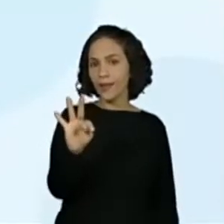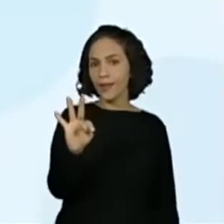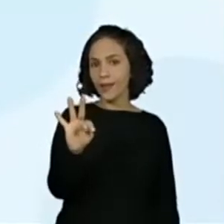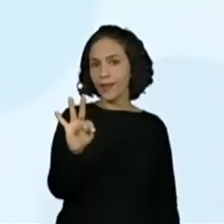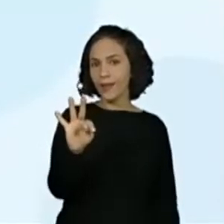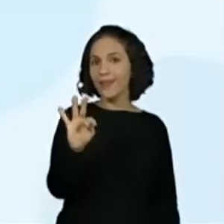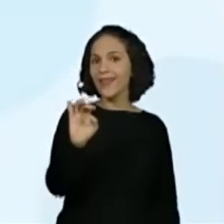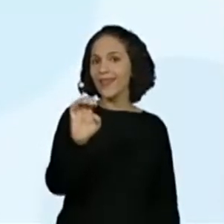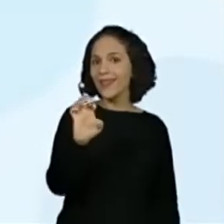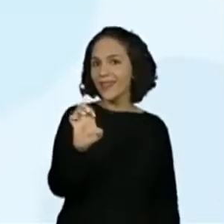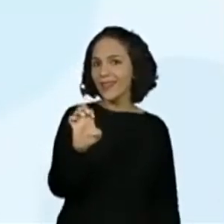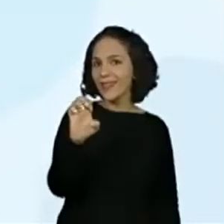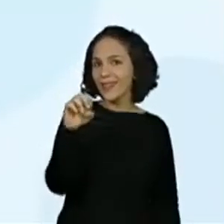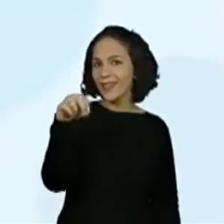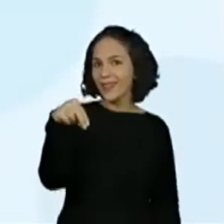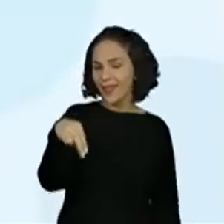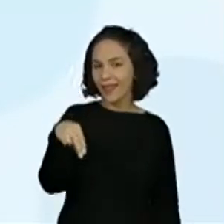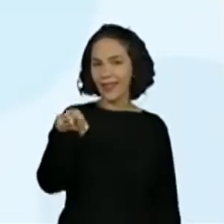80.